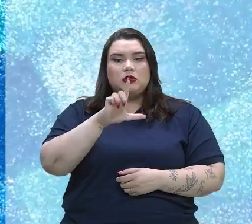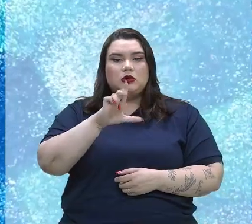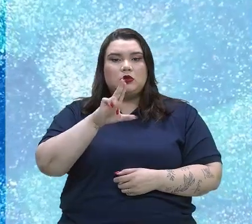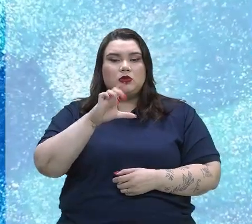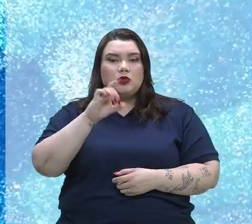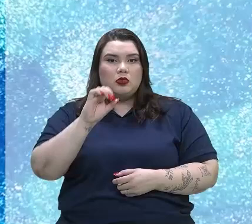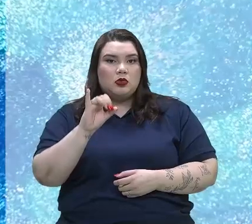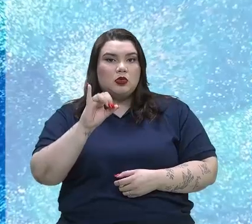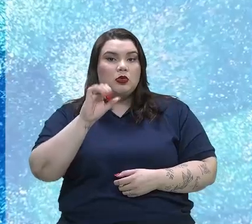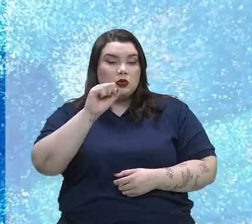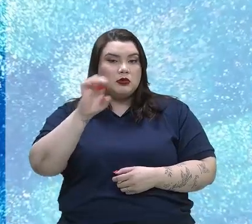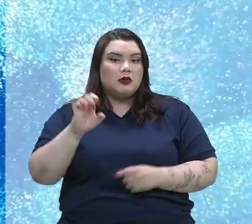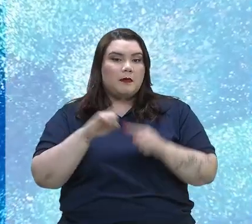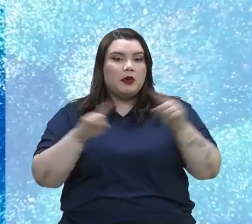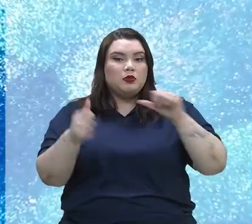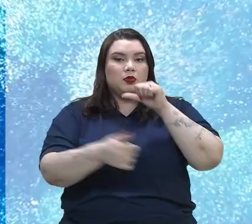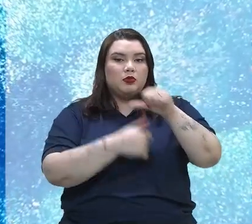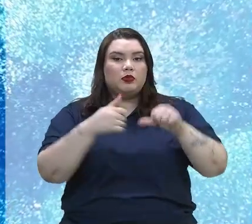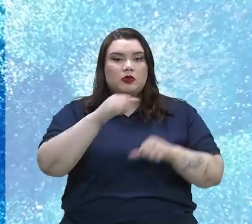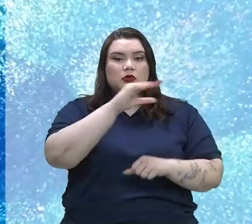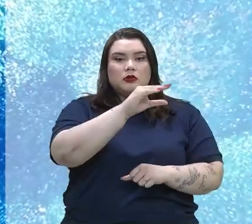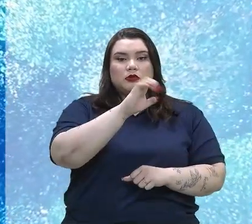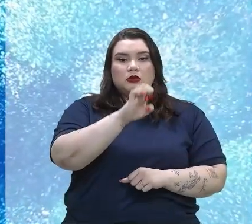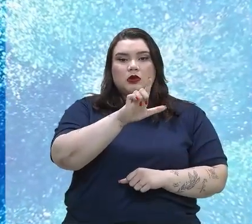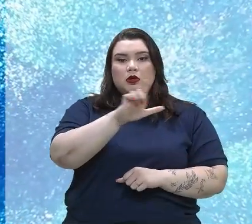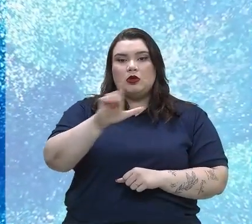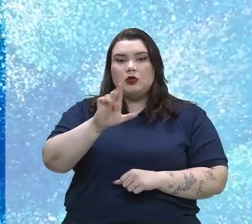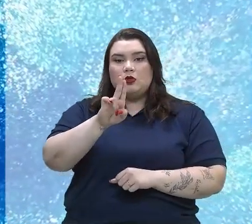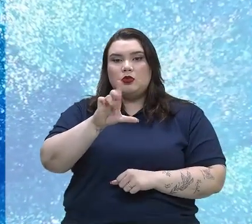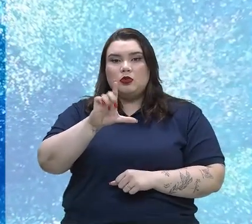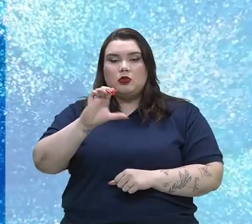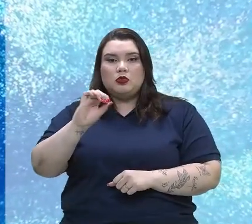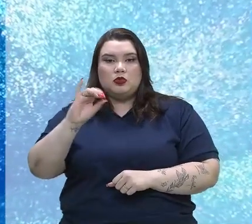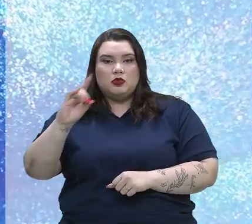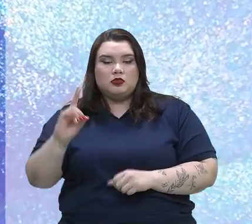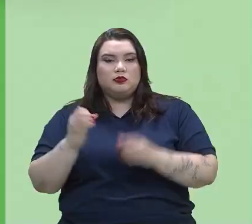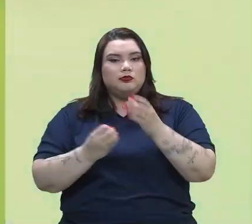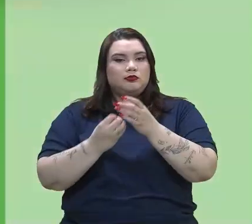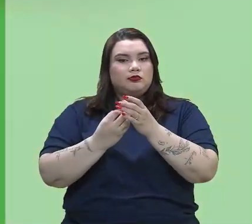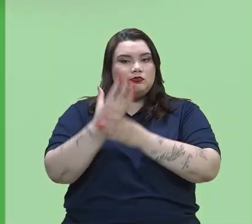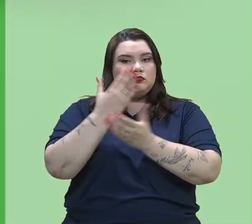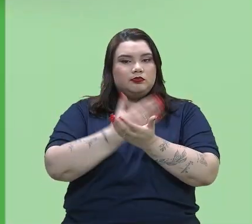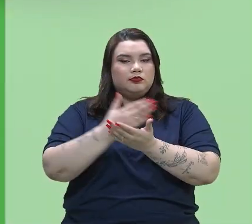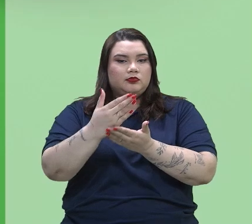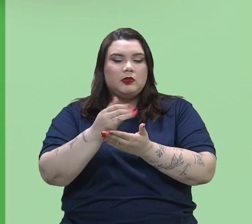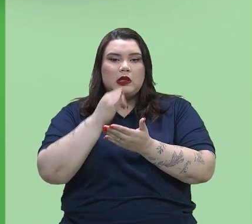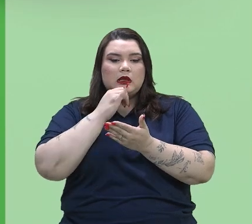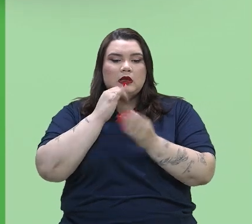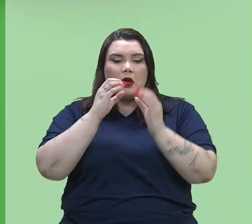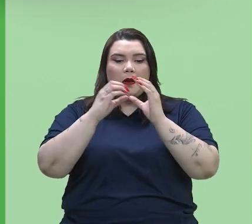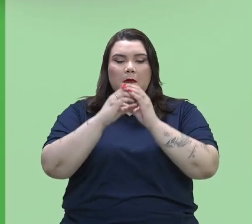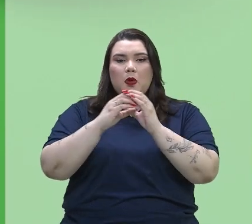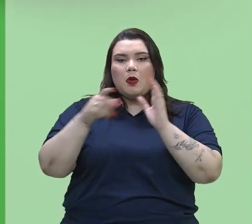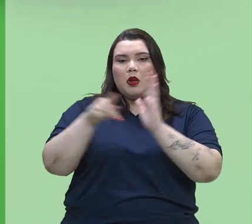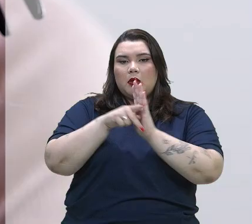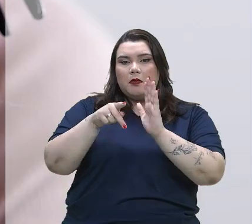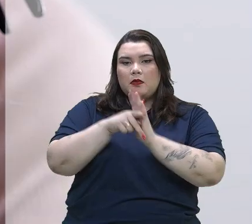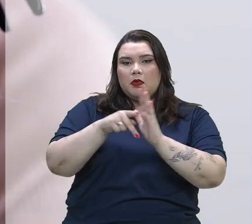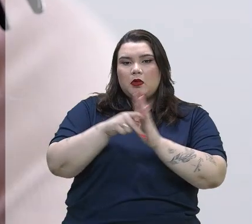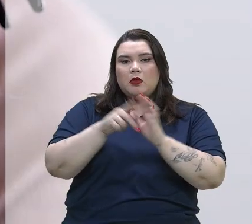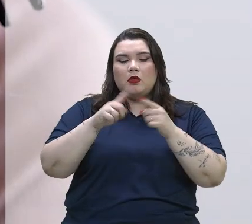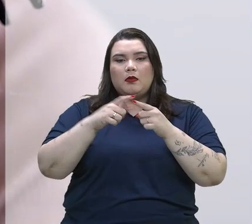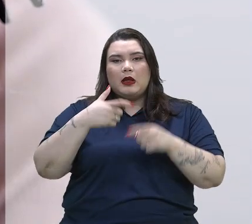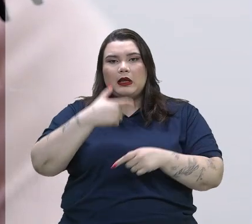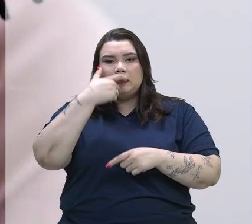como celuloide. Inúmeras aplicações deste produto se iniciaram desde então, tais como bolas de bilhar,